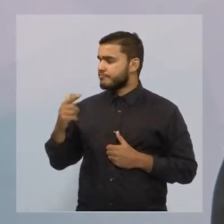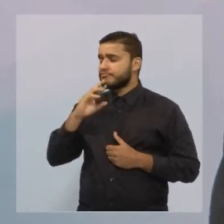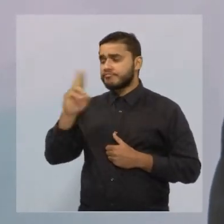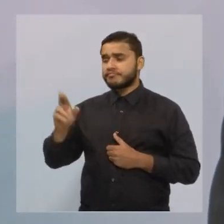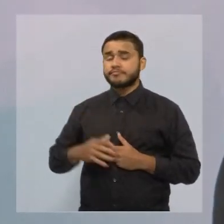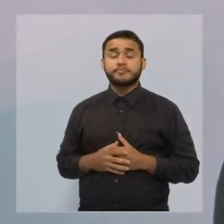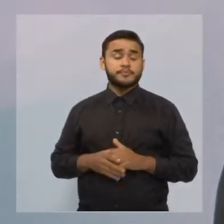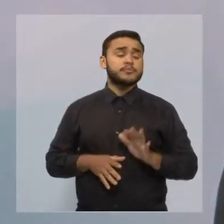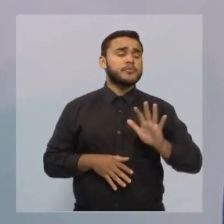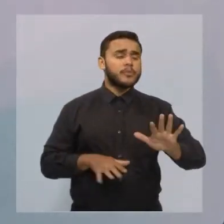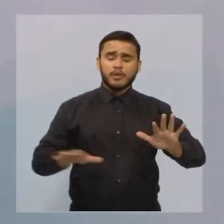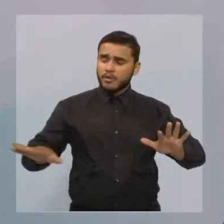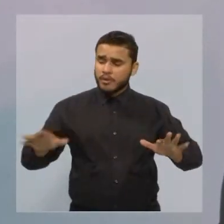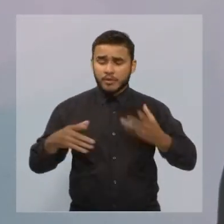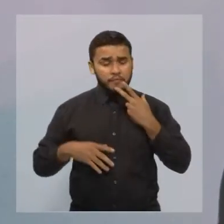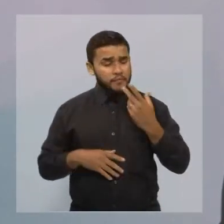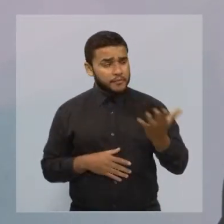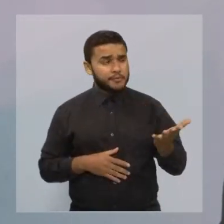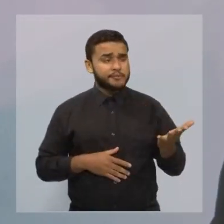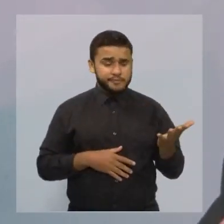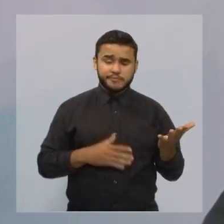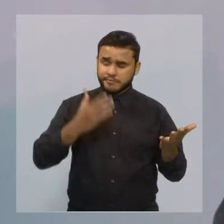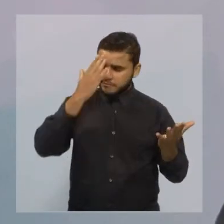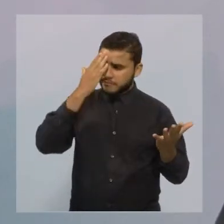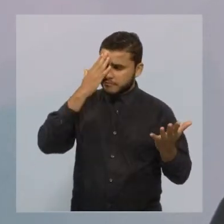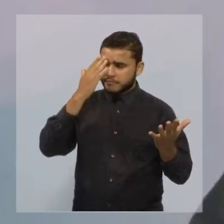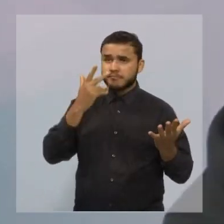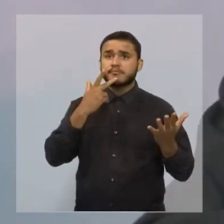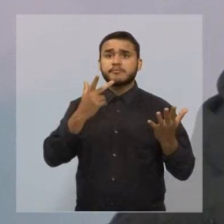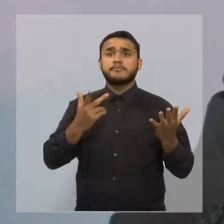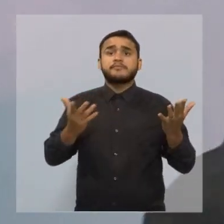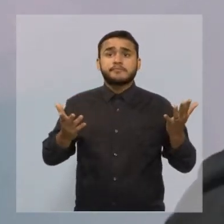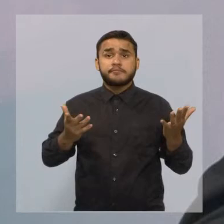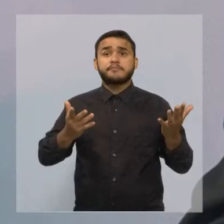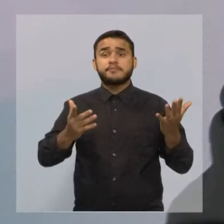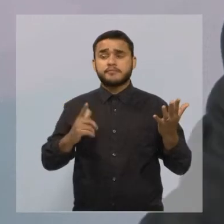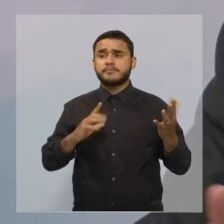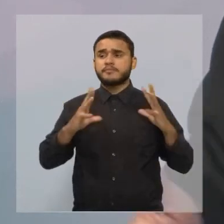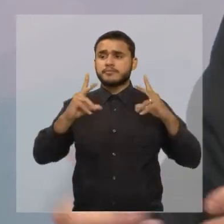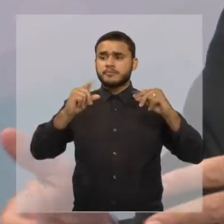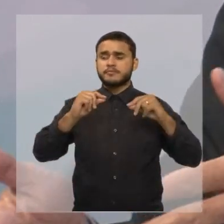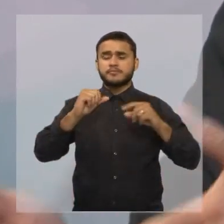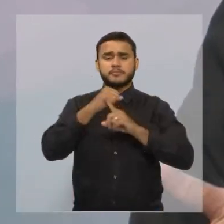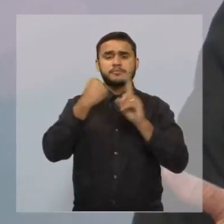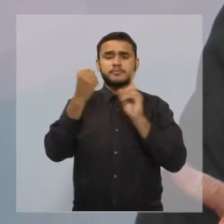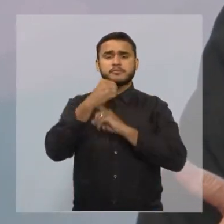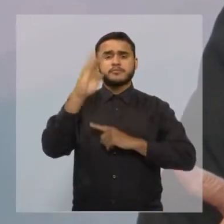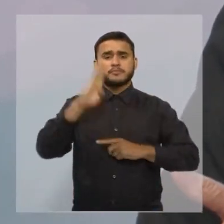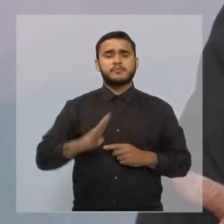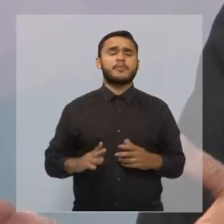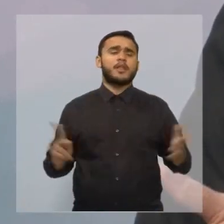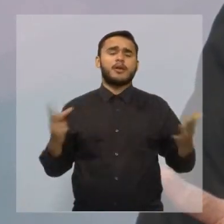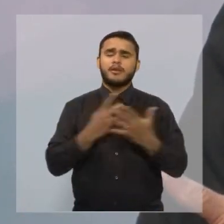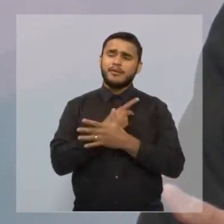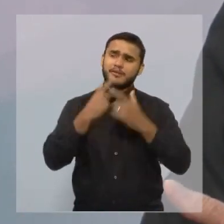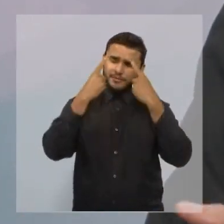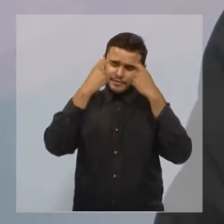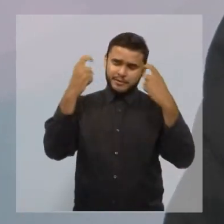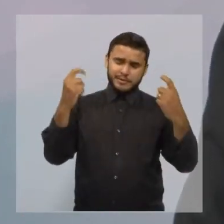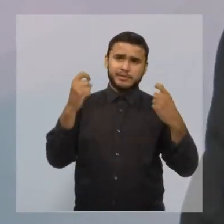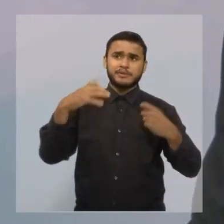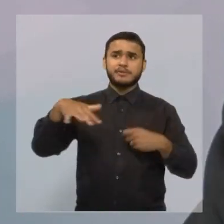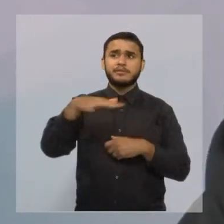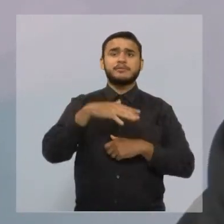brasileira tem sofrido e vai sofrer ainda mais com o combate à criminalidade de sangue, à violência